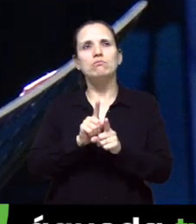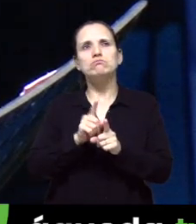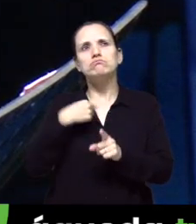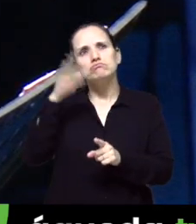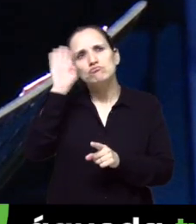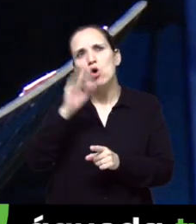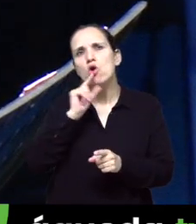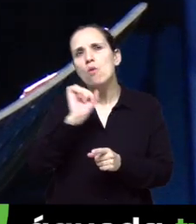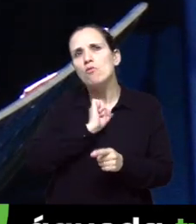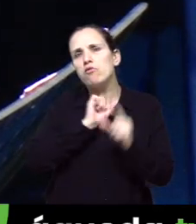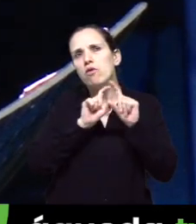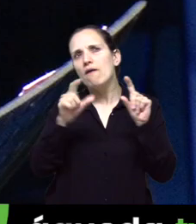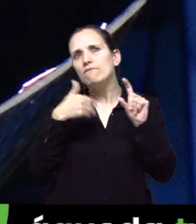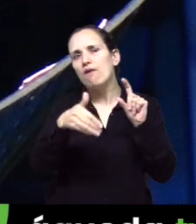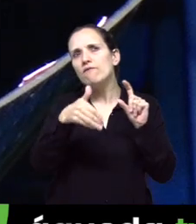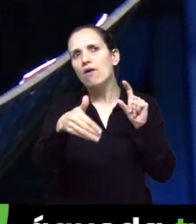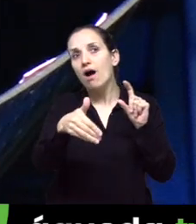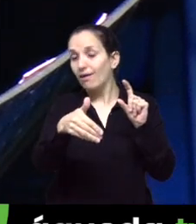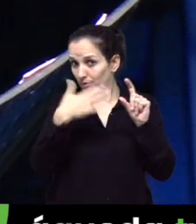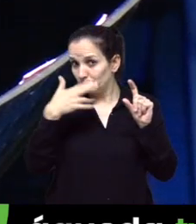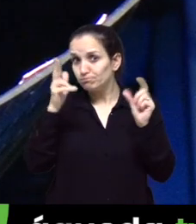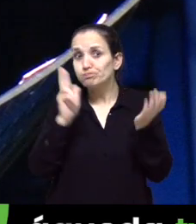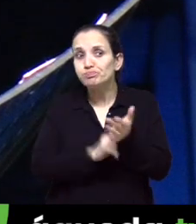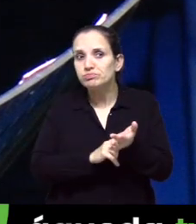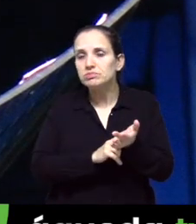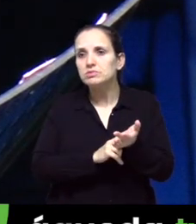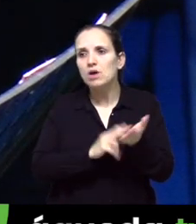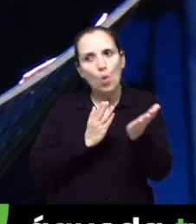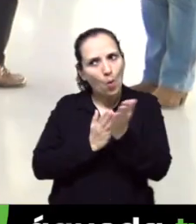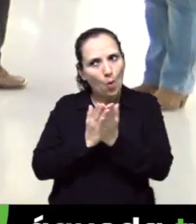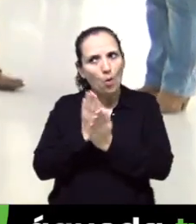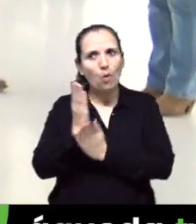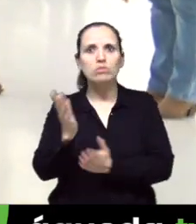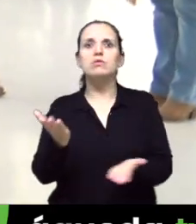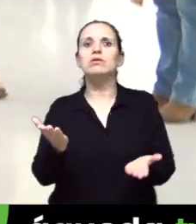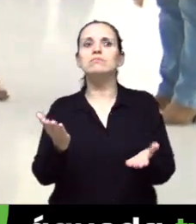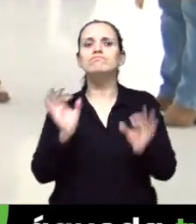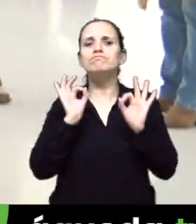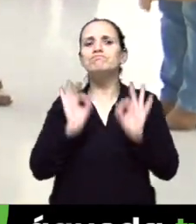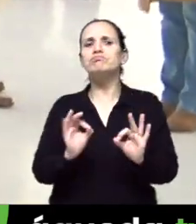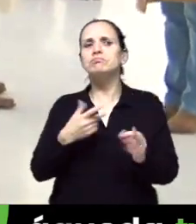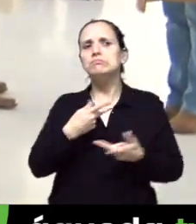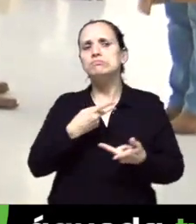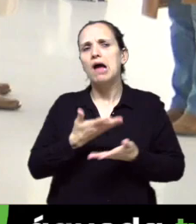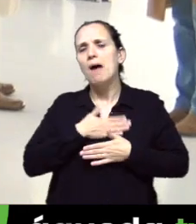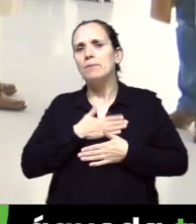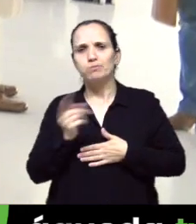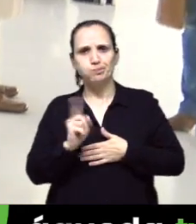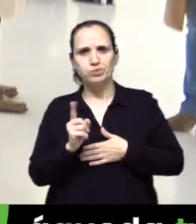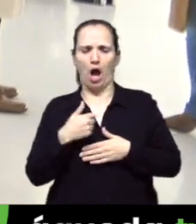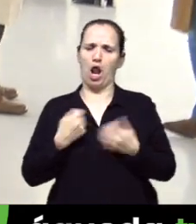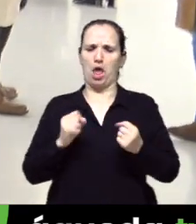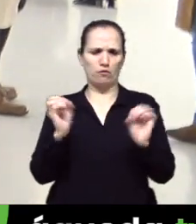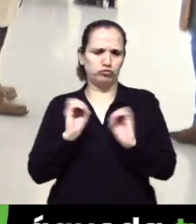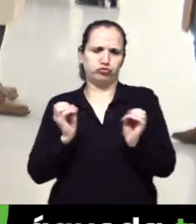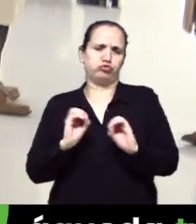todos os efeitos, continuávamos a não ser propriamente amigos. Eu não fiquei nervoso. Quando nós estamos a ler, nós ficamos